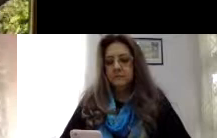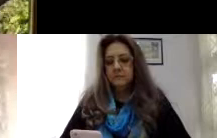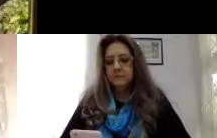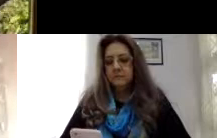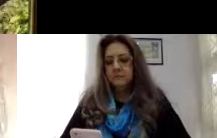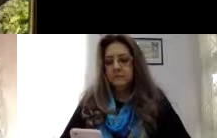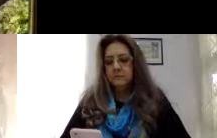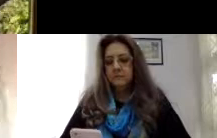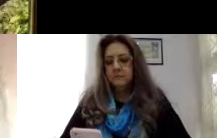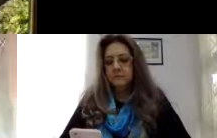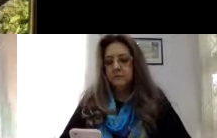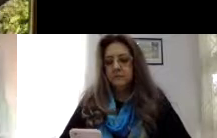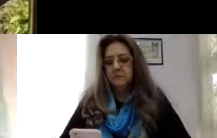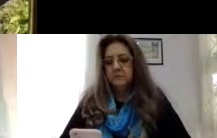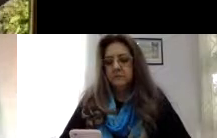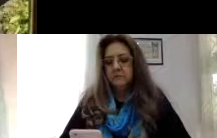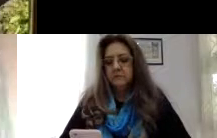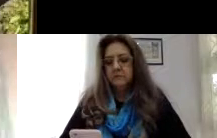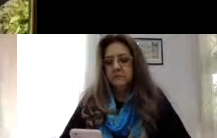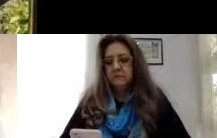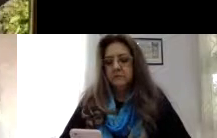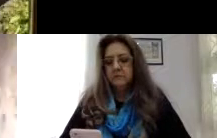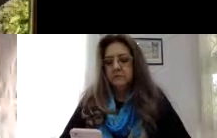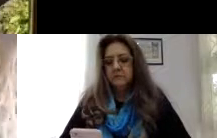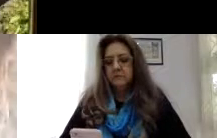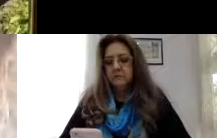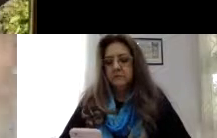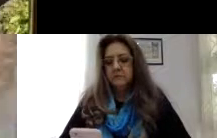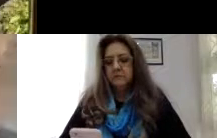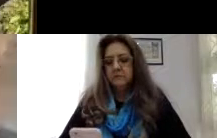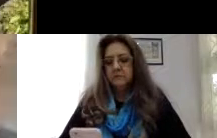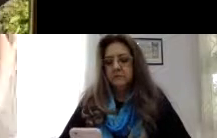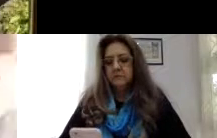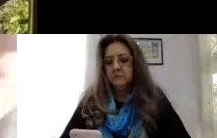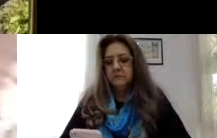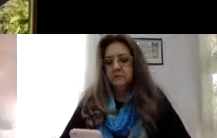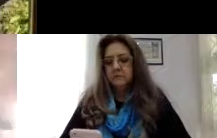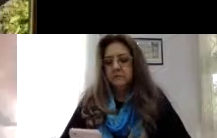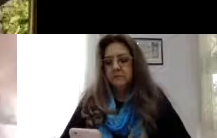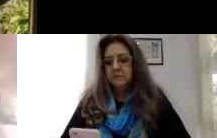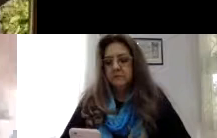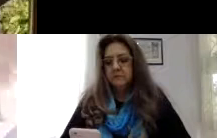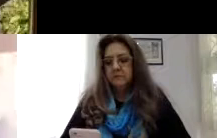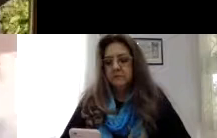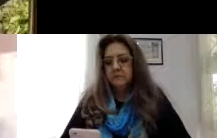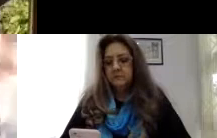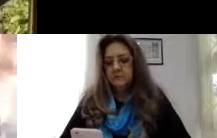para depois no debate a gente pode voltar a aprofundar isso. Então, um primeiro nível